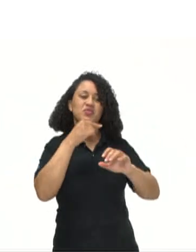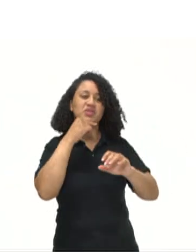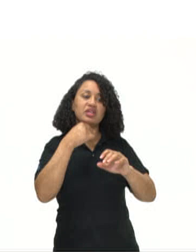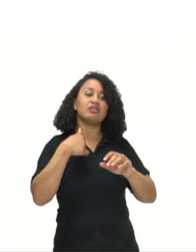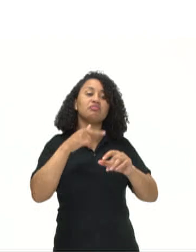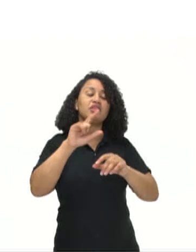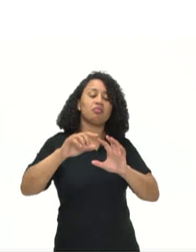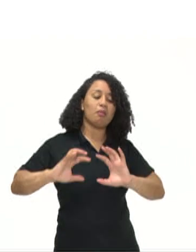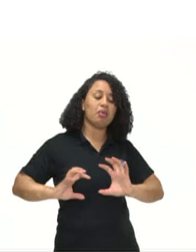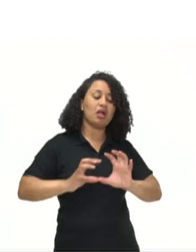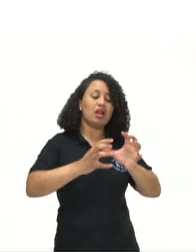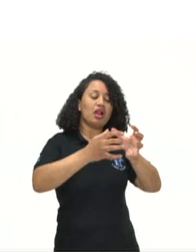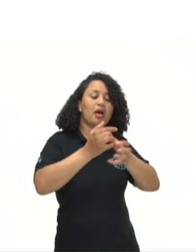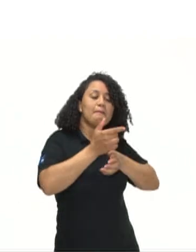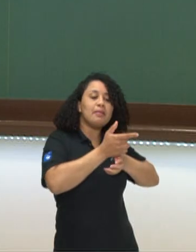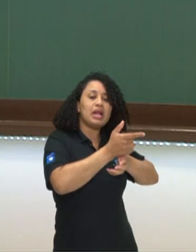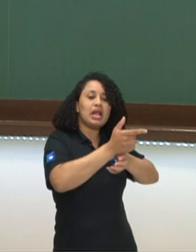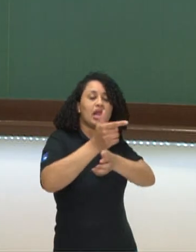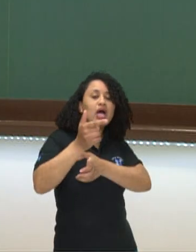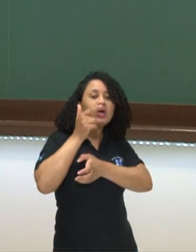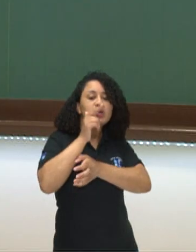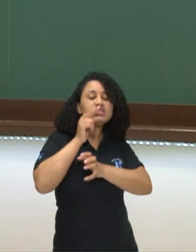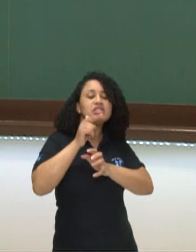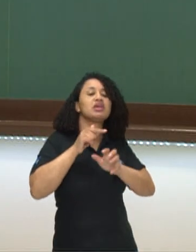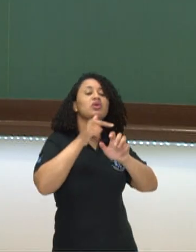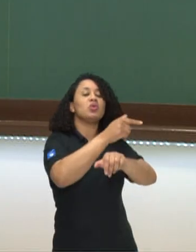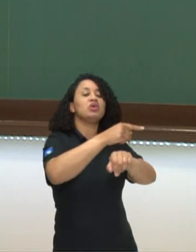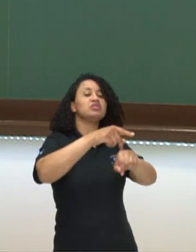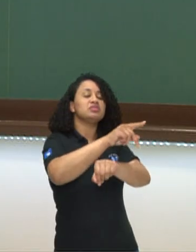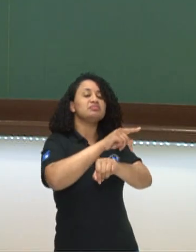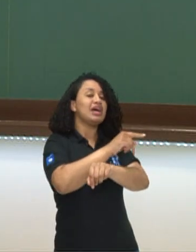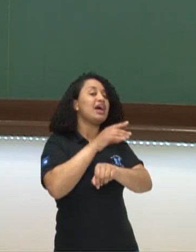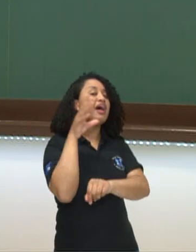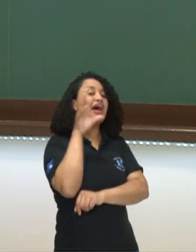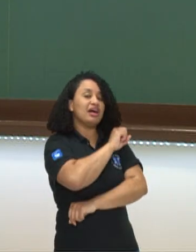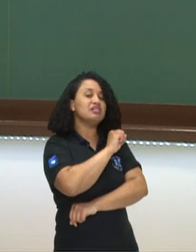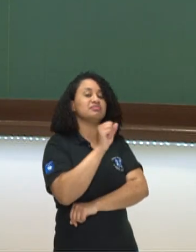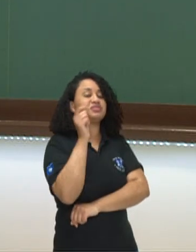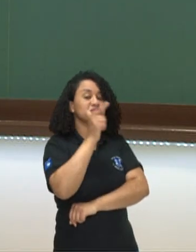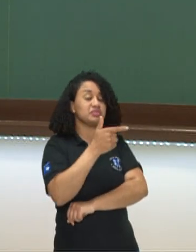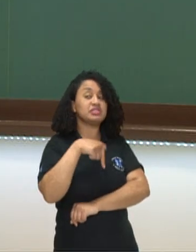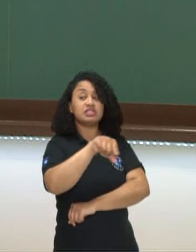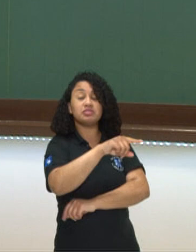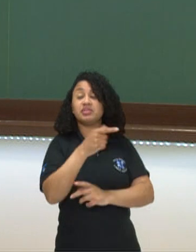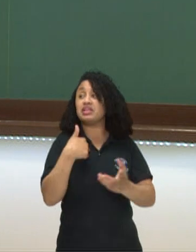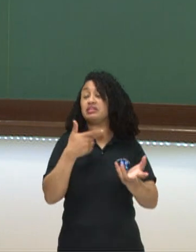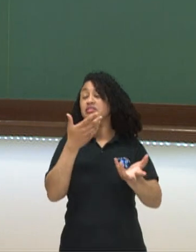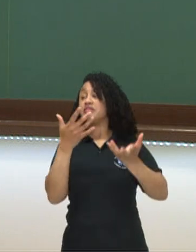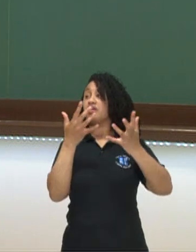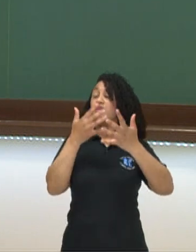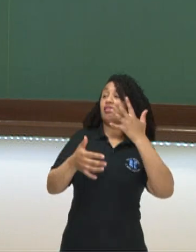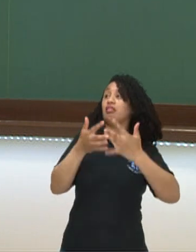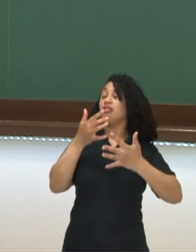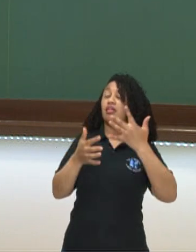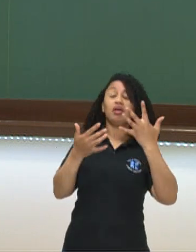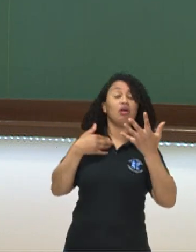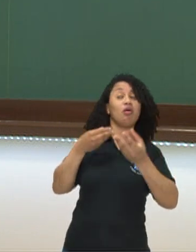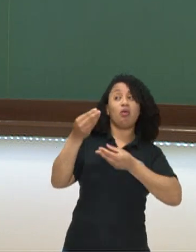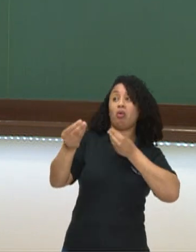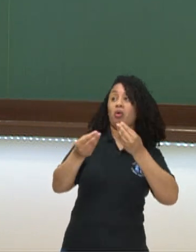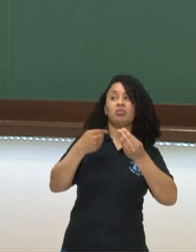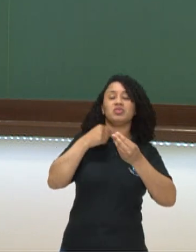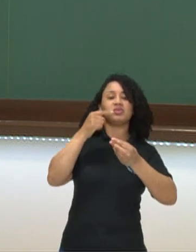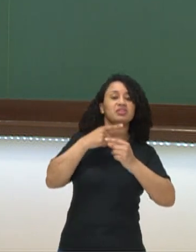abrindo caminho para a infantaria, que ocupava o território inimigo rapidamente, com o inimigo perdido e sem conseguir se deslocar